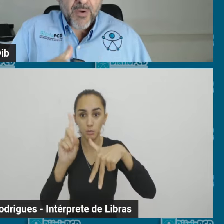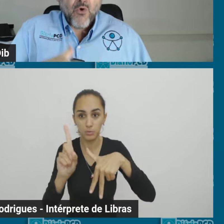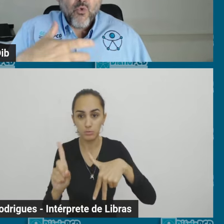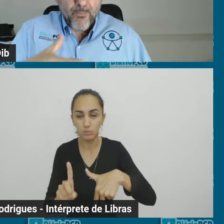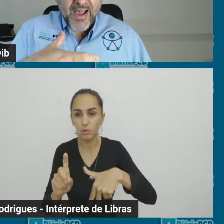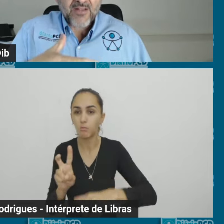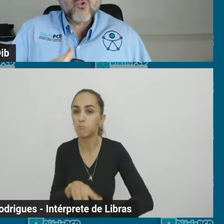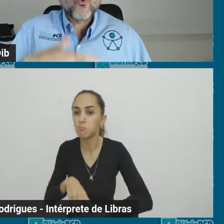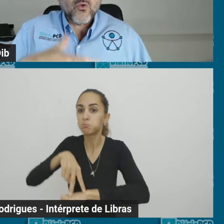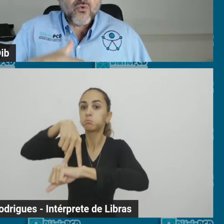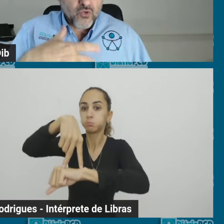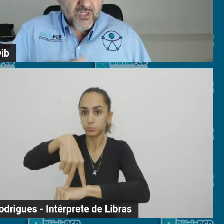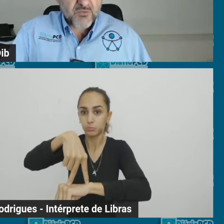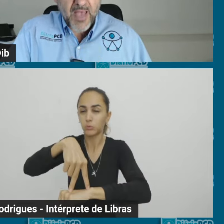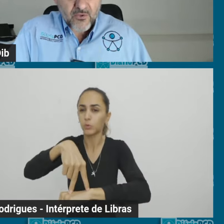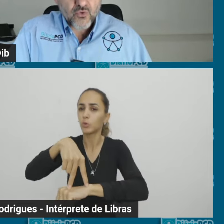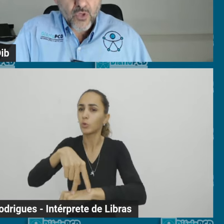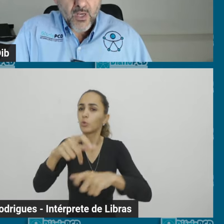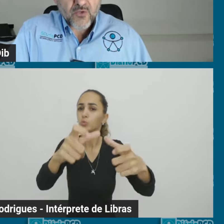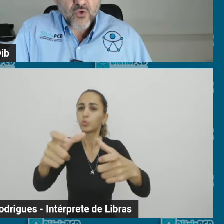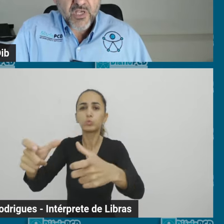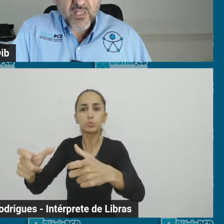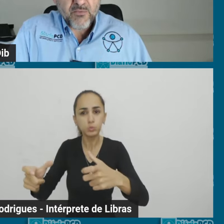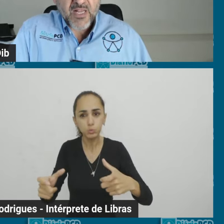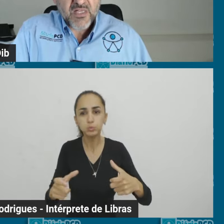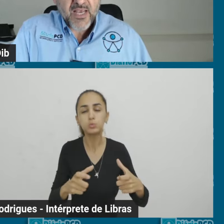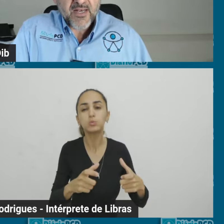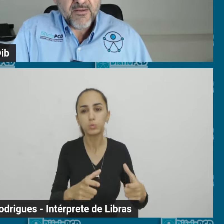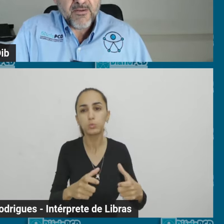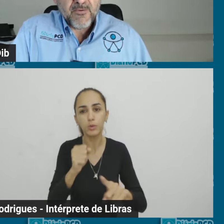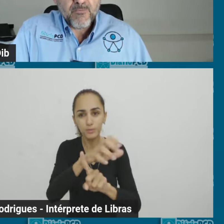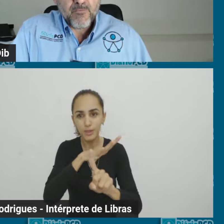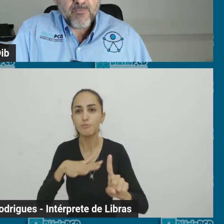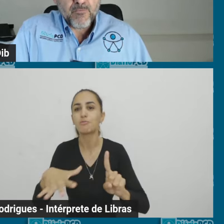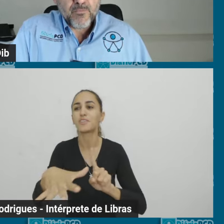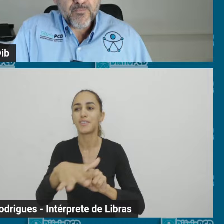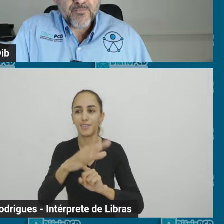mesmo para ocupar todos os espaços na sociedade brasileira?